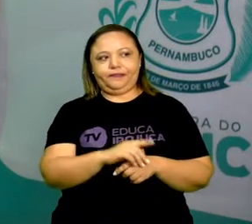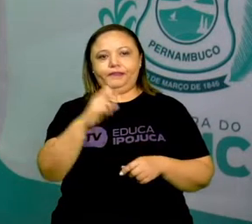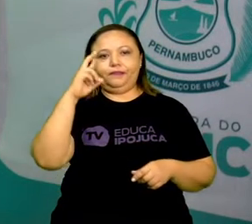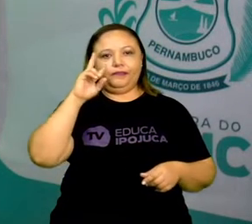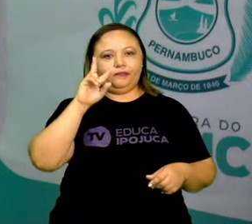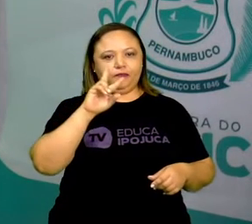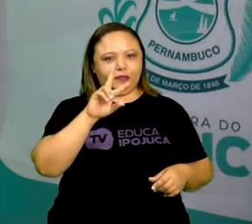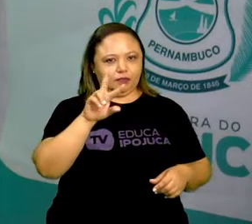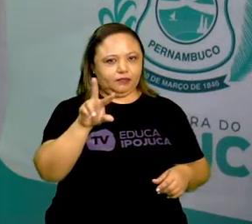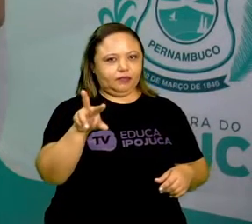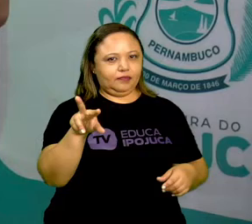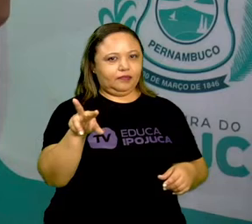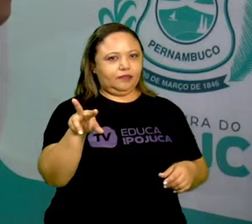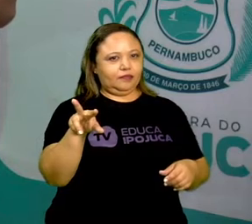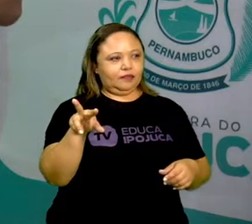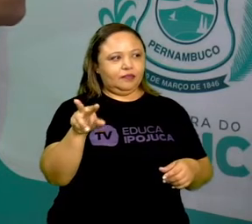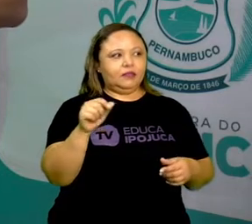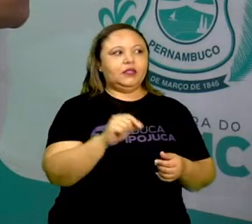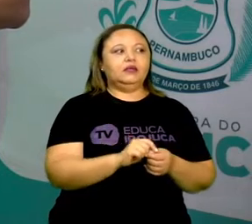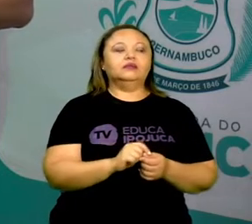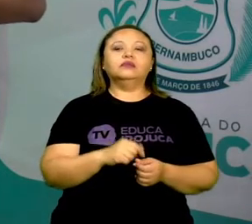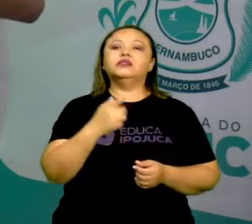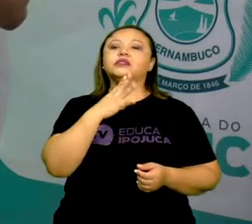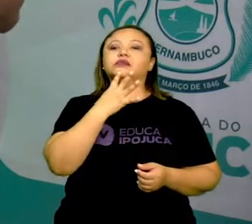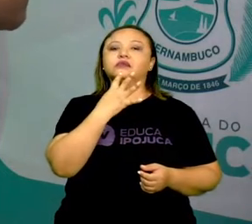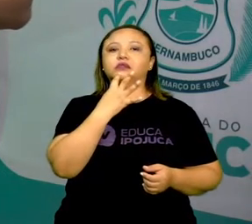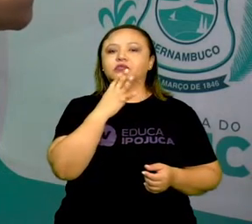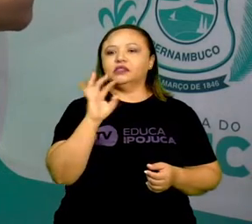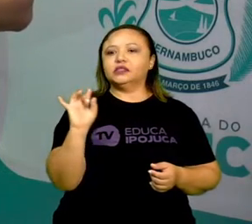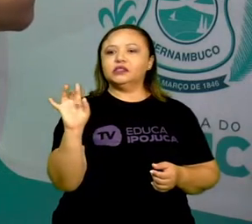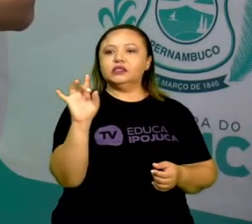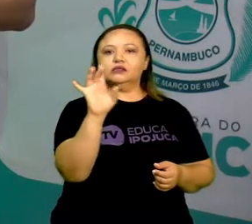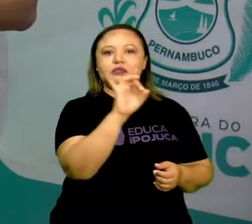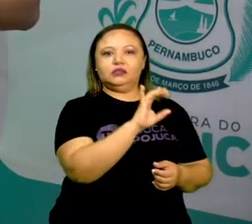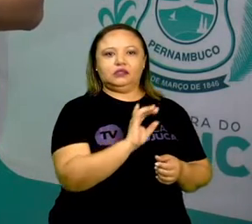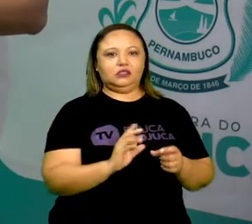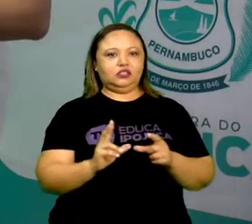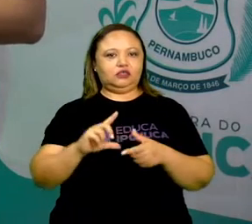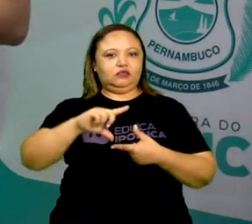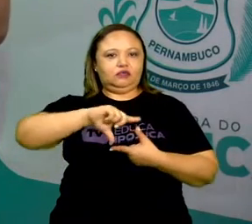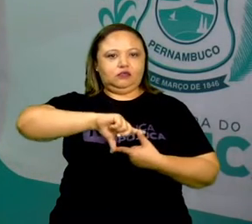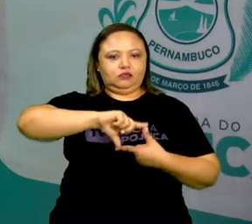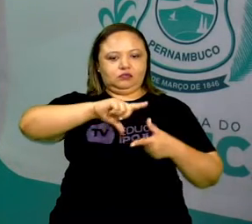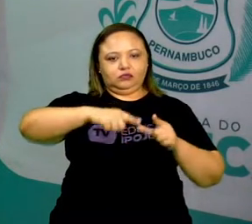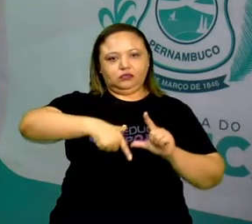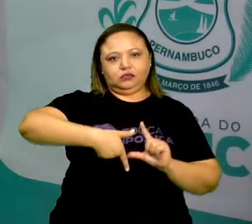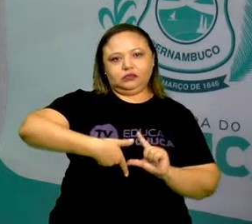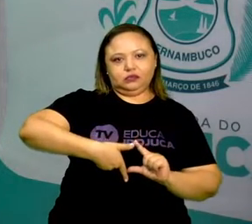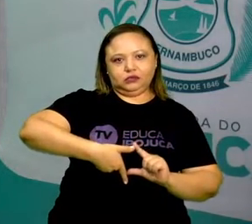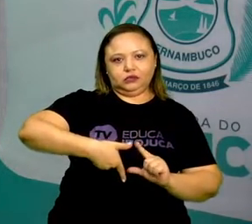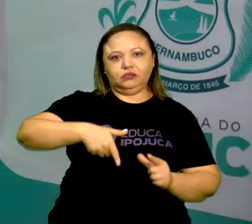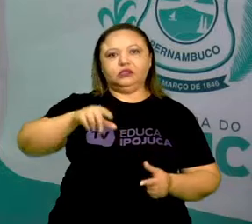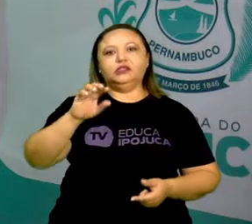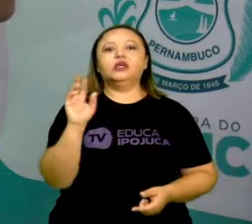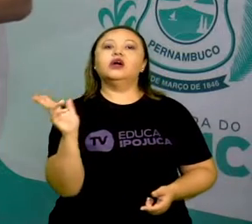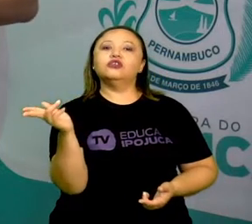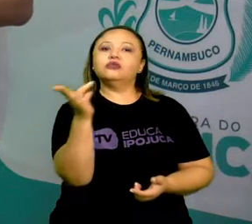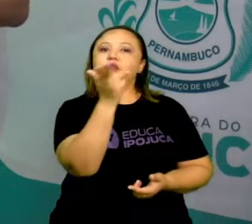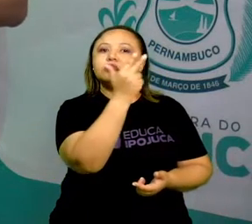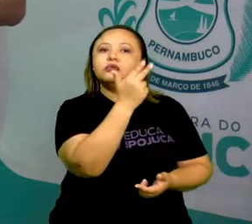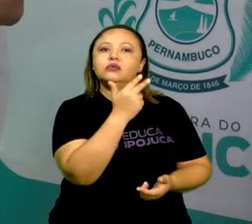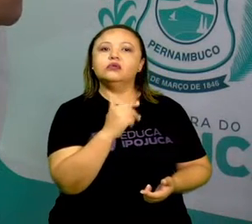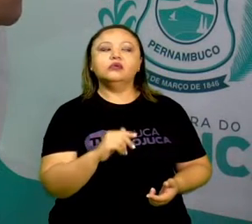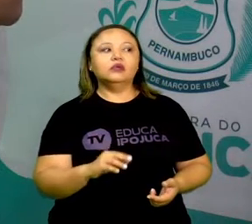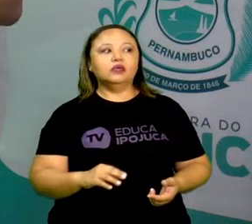Pensando assim, você conhece quais são as figuras geométricas espaciais? Aqui temos algumas delas. Será que